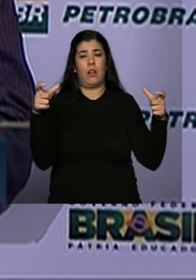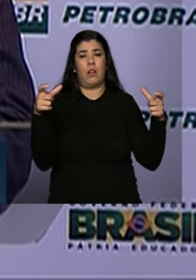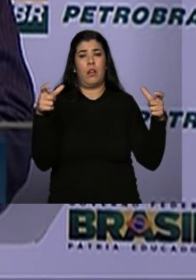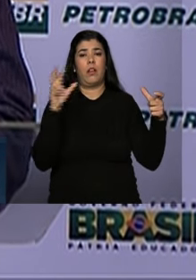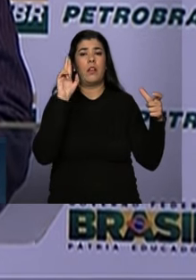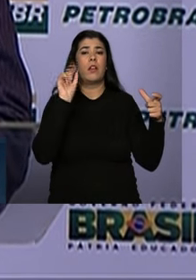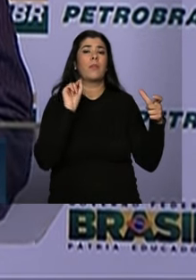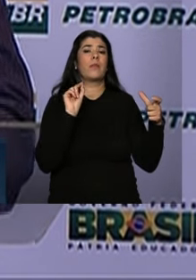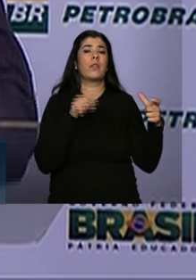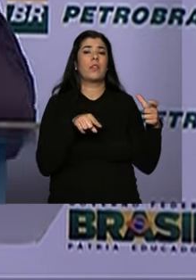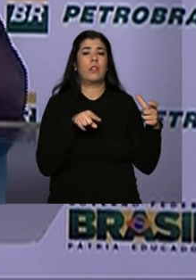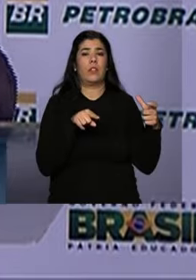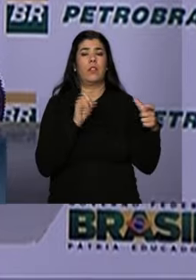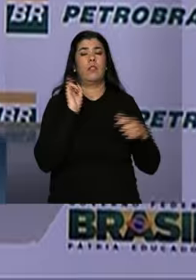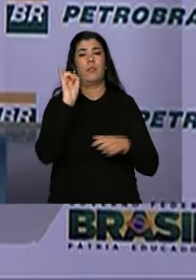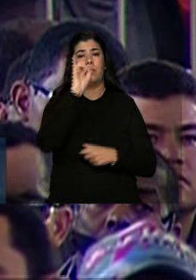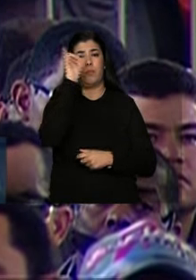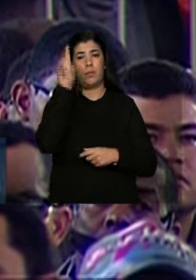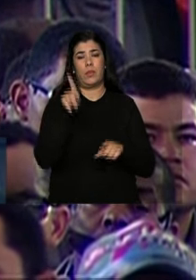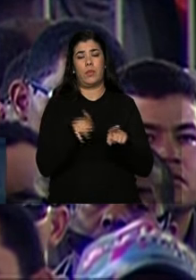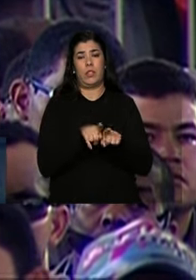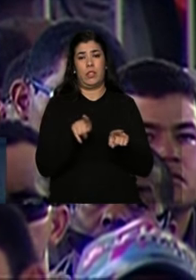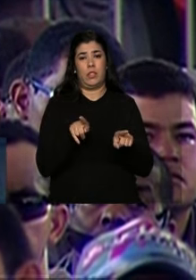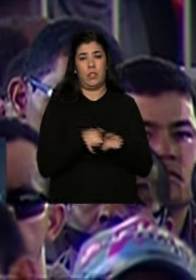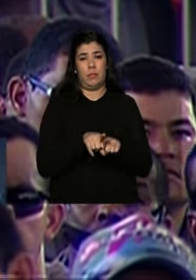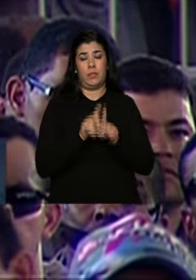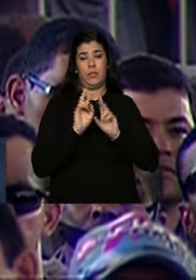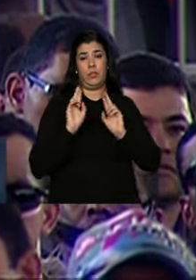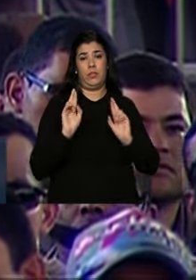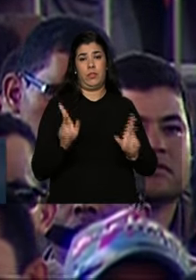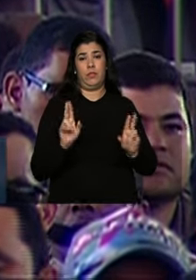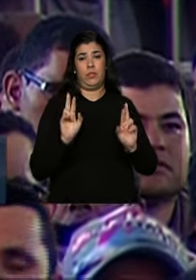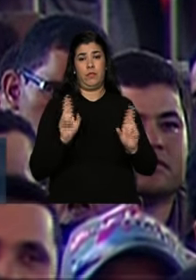representa a importância e a diferença